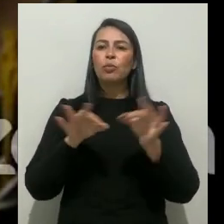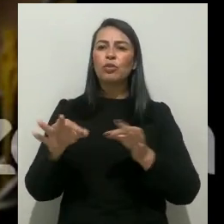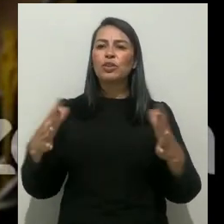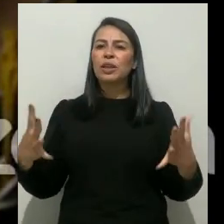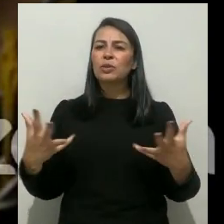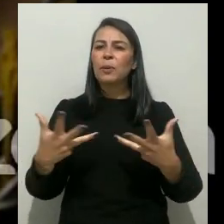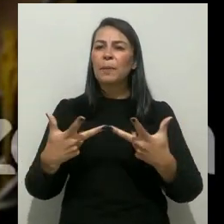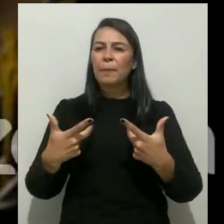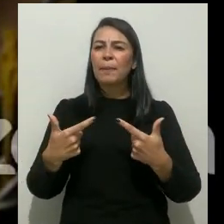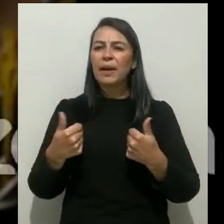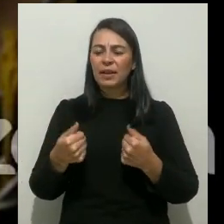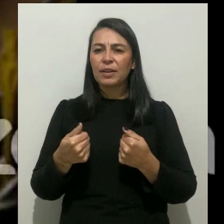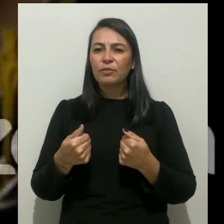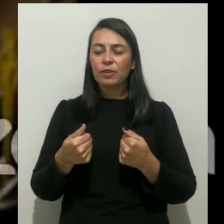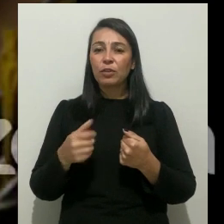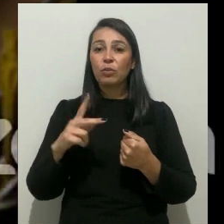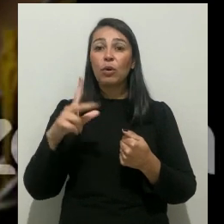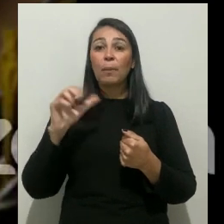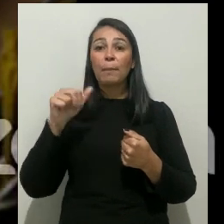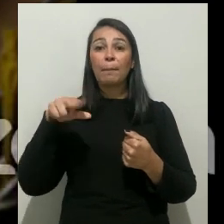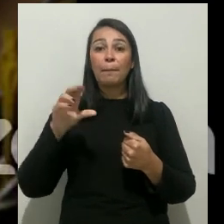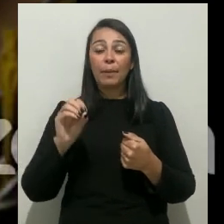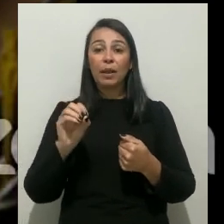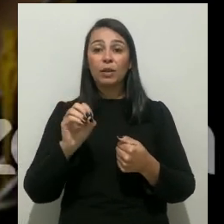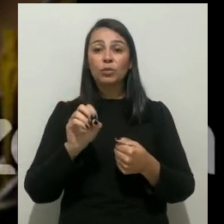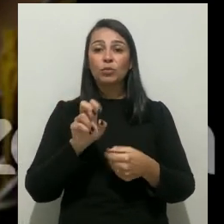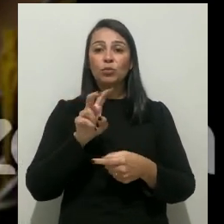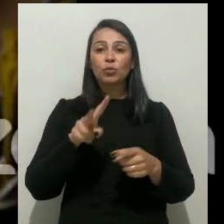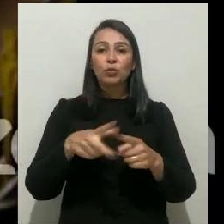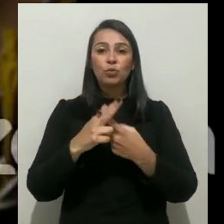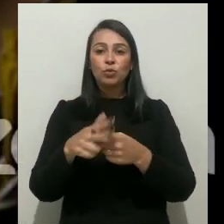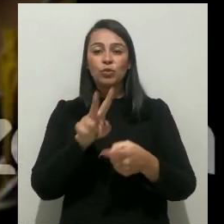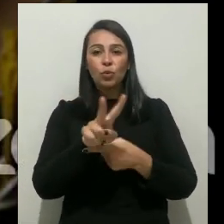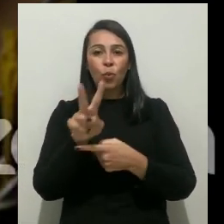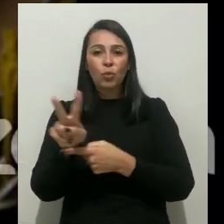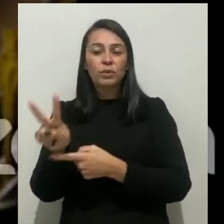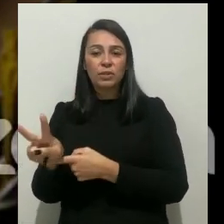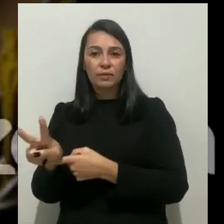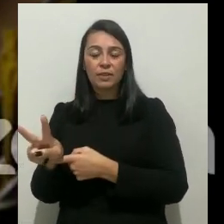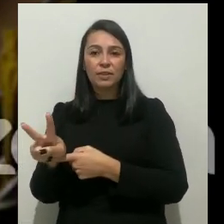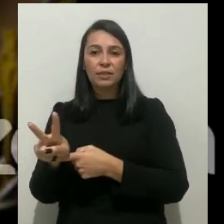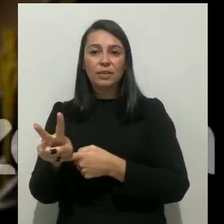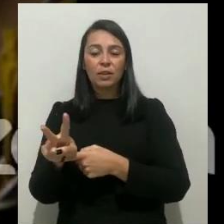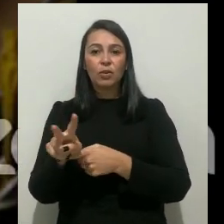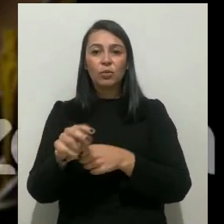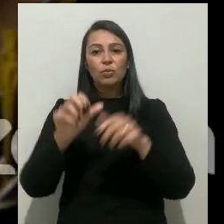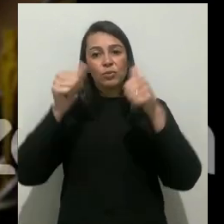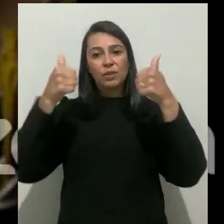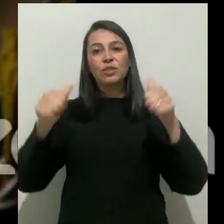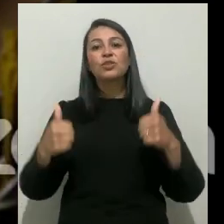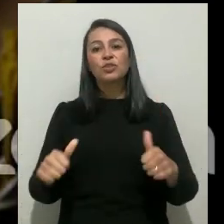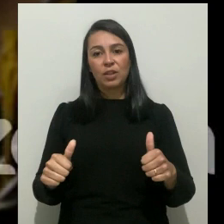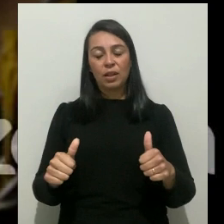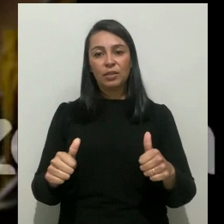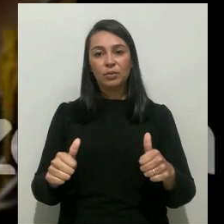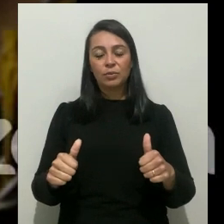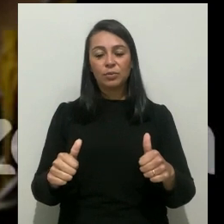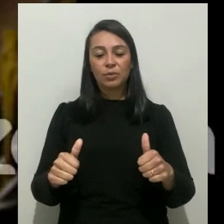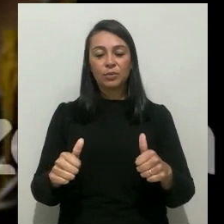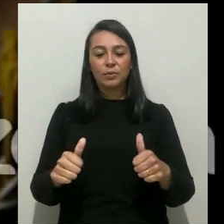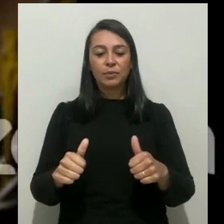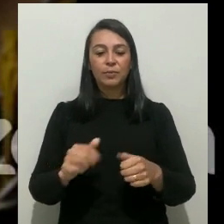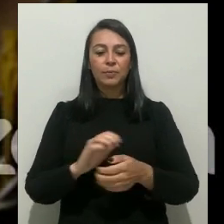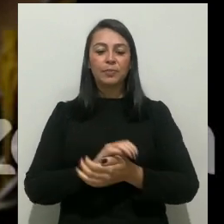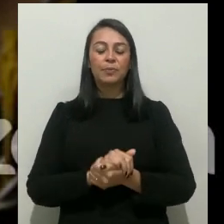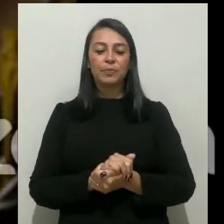maravilhoso, com todo um plano de conservação do Estado, prevendo uma intervenção de conservação, que é uma